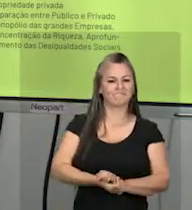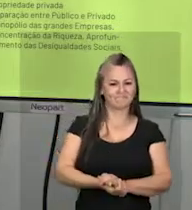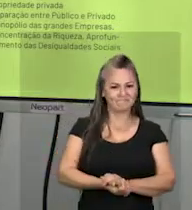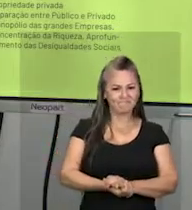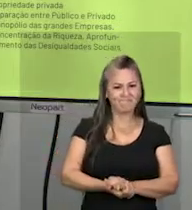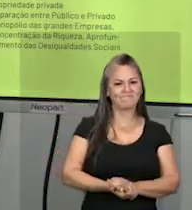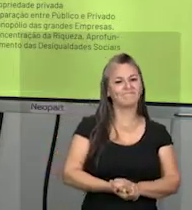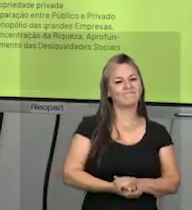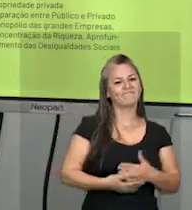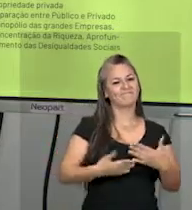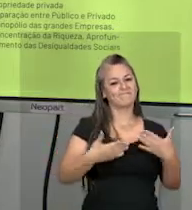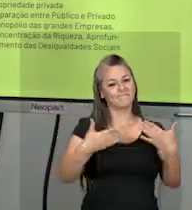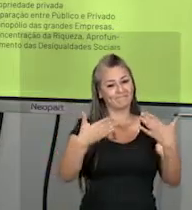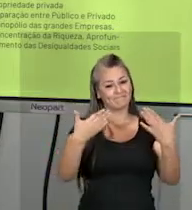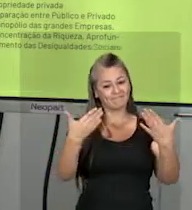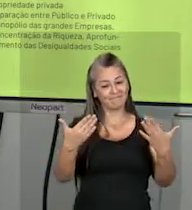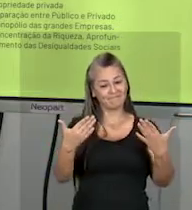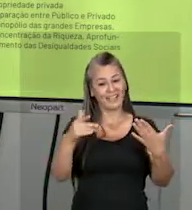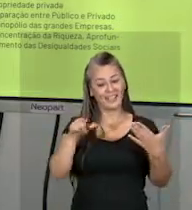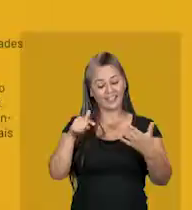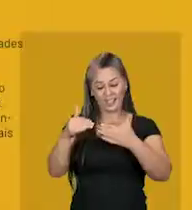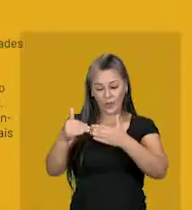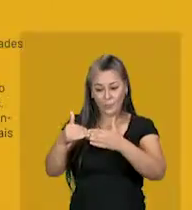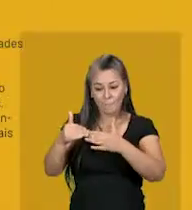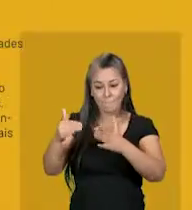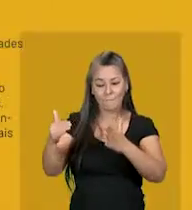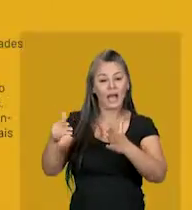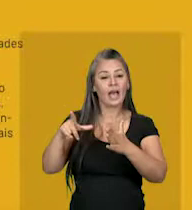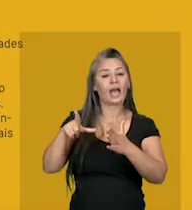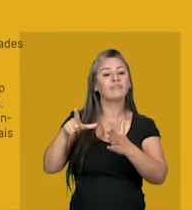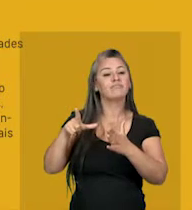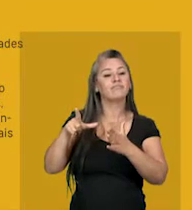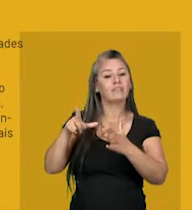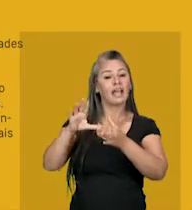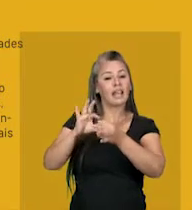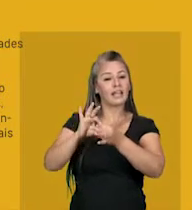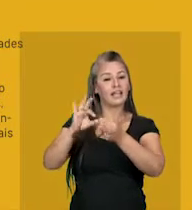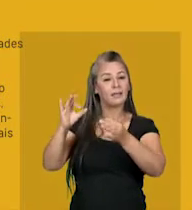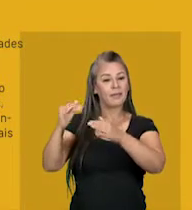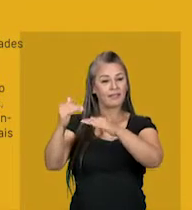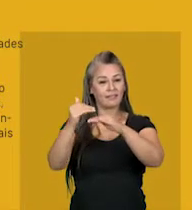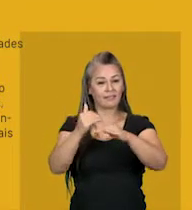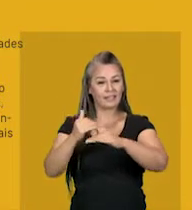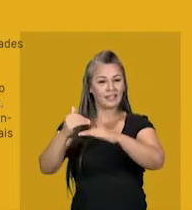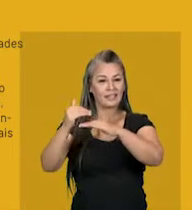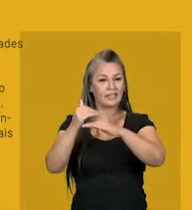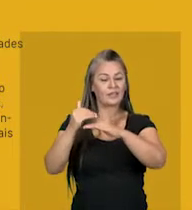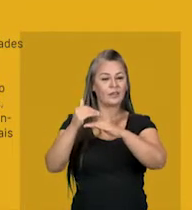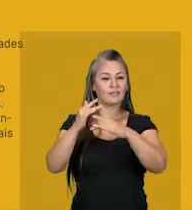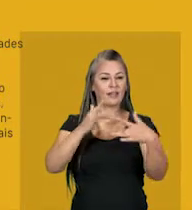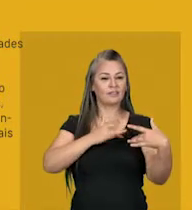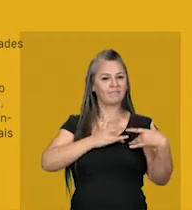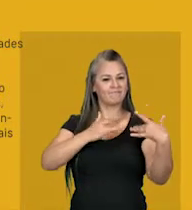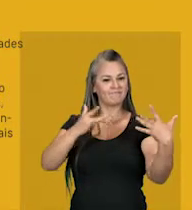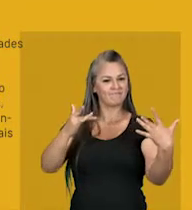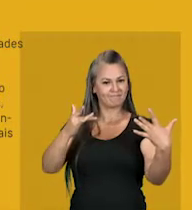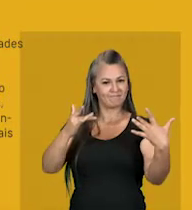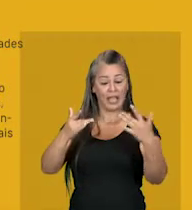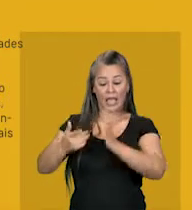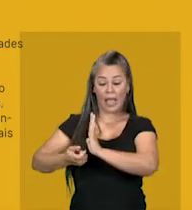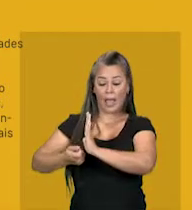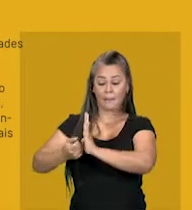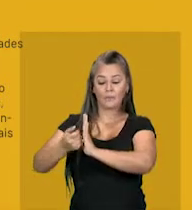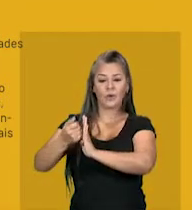Estado liberal burguês. Liberdade, igualdade e fraternidade. A burguesia contra o absolutismo. A burguesia